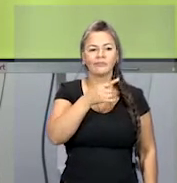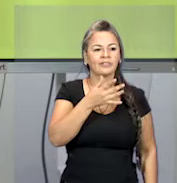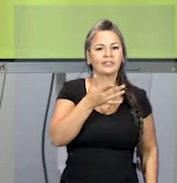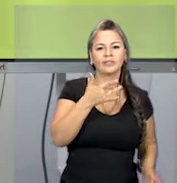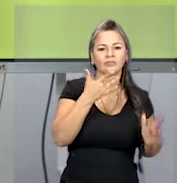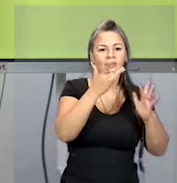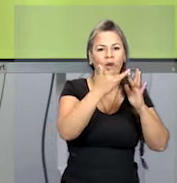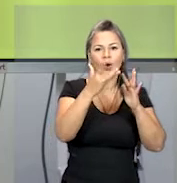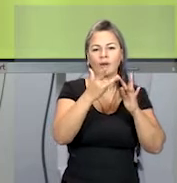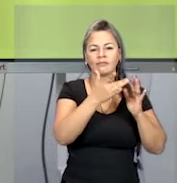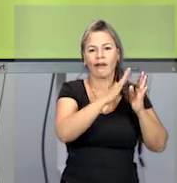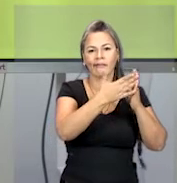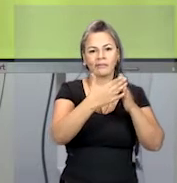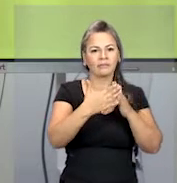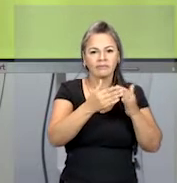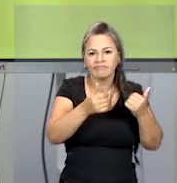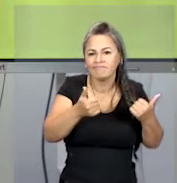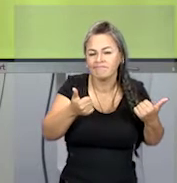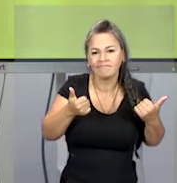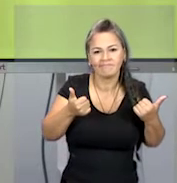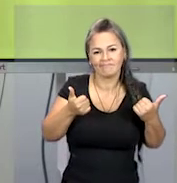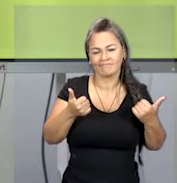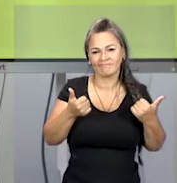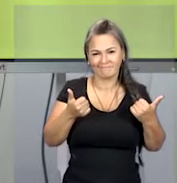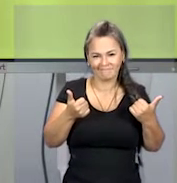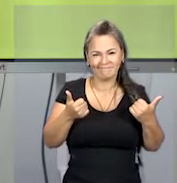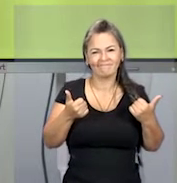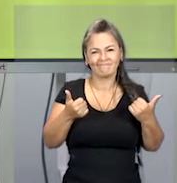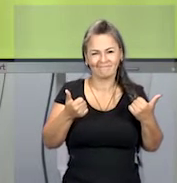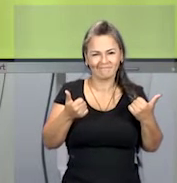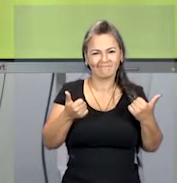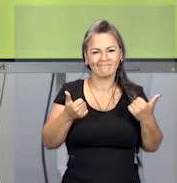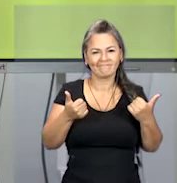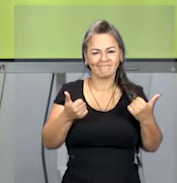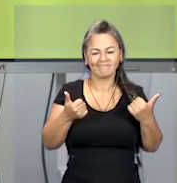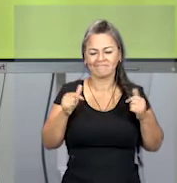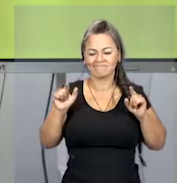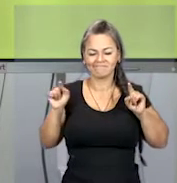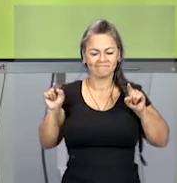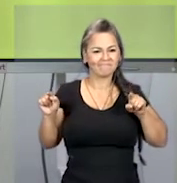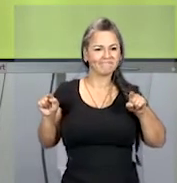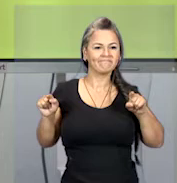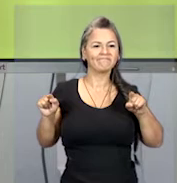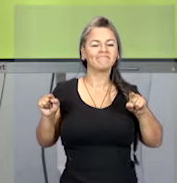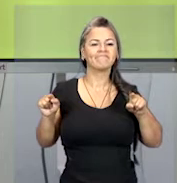conhece o vizinho ao lado. Então, esses